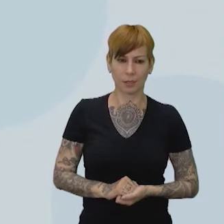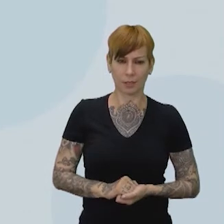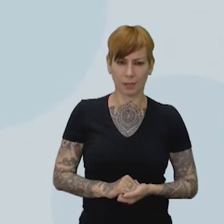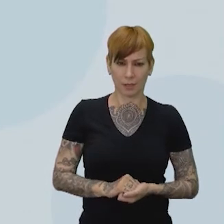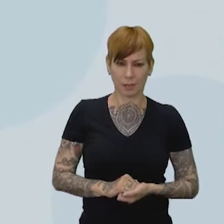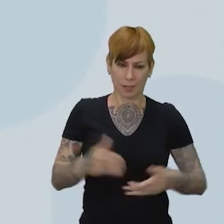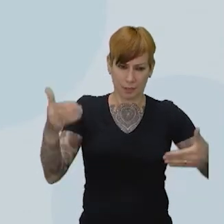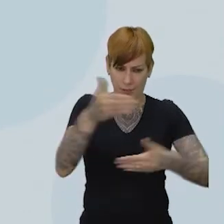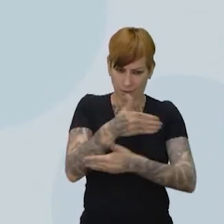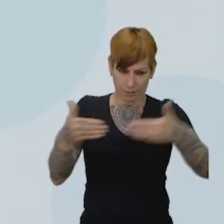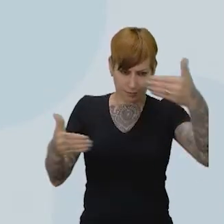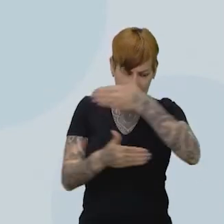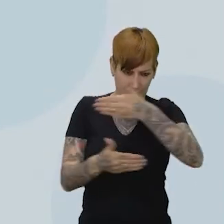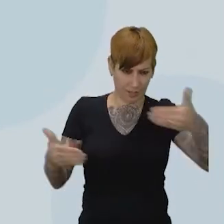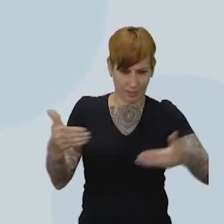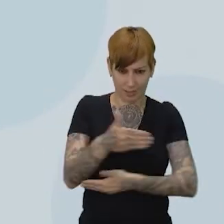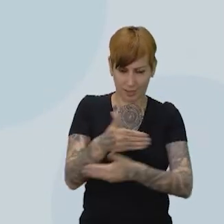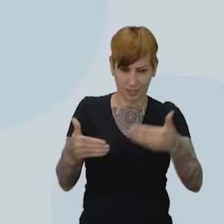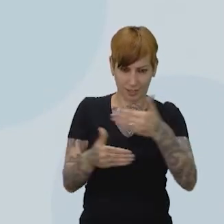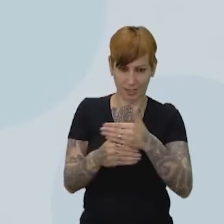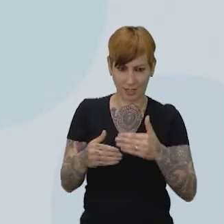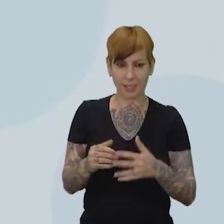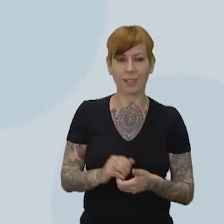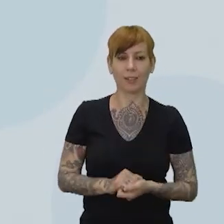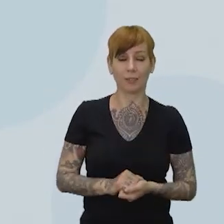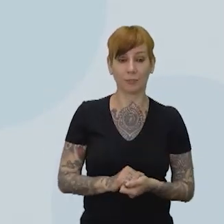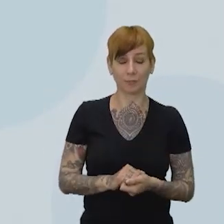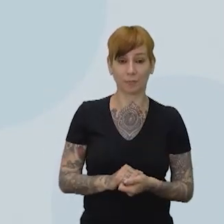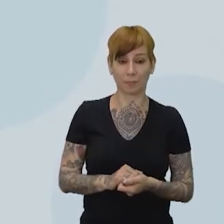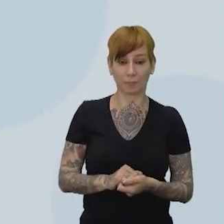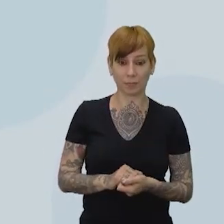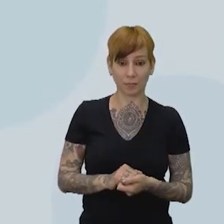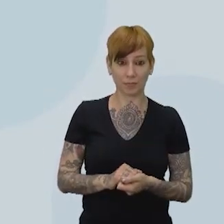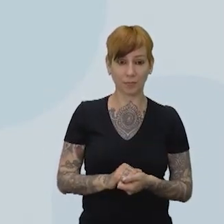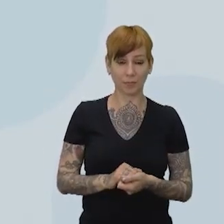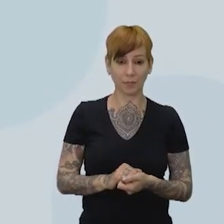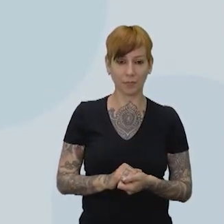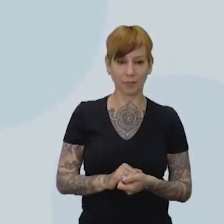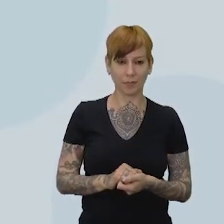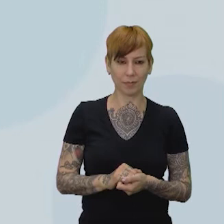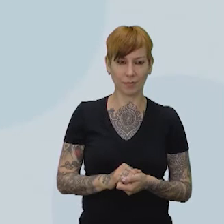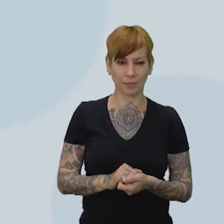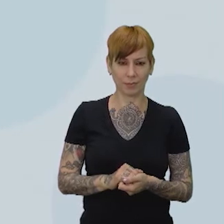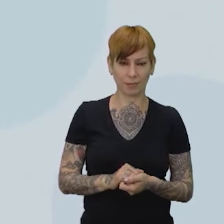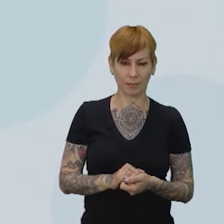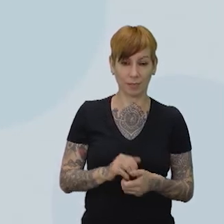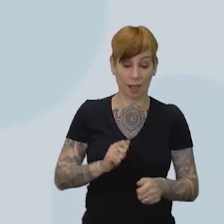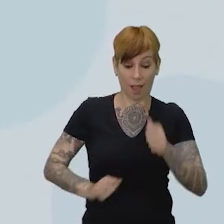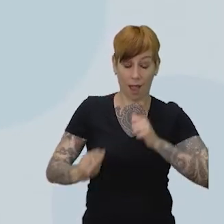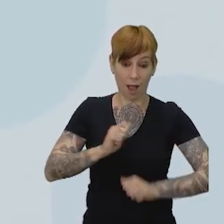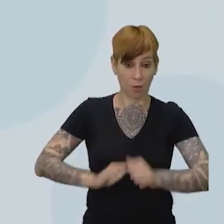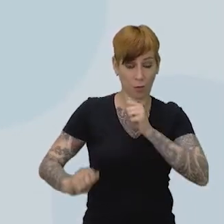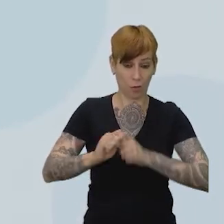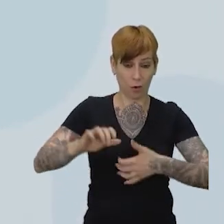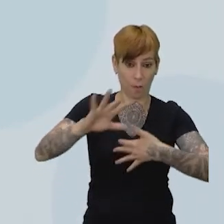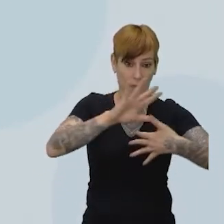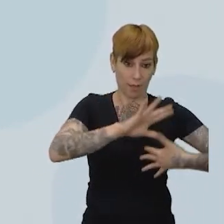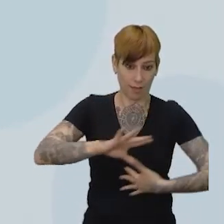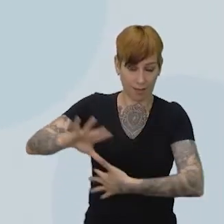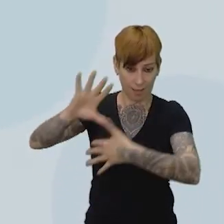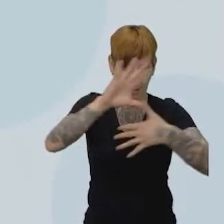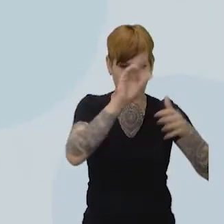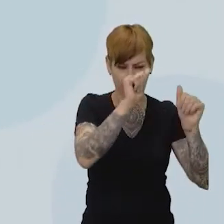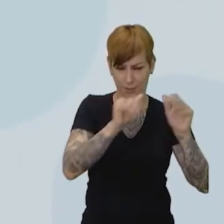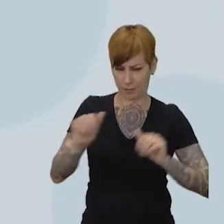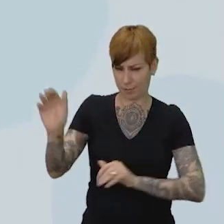terminar aqui de preencher o LED. Muito bem. Gente, a economia da América Espanhola, eu já tinha meio